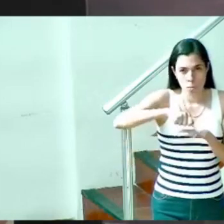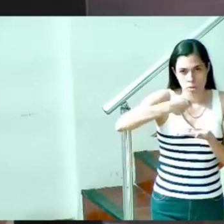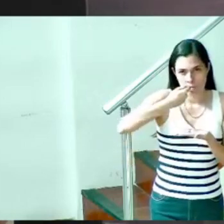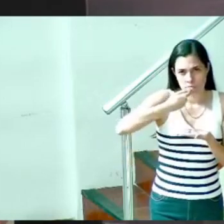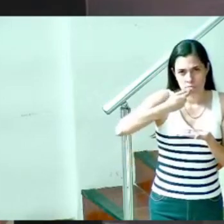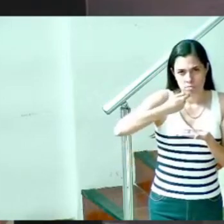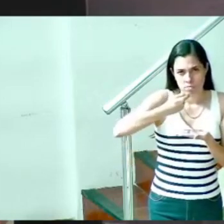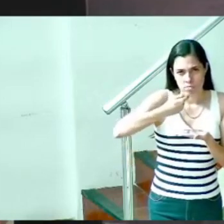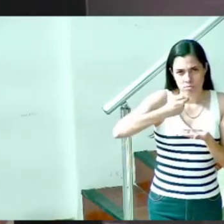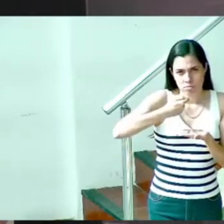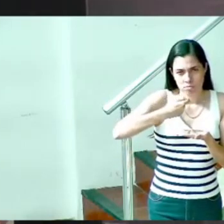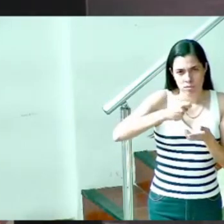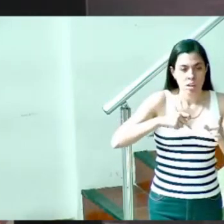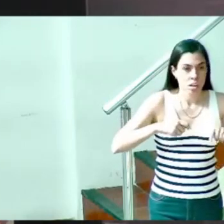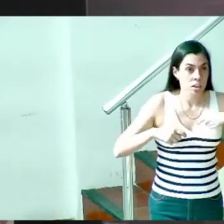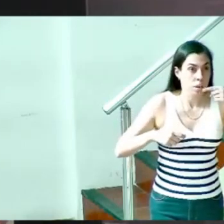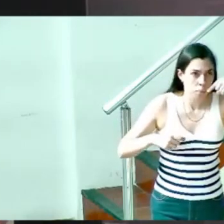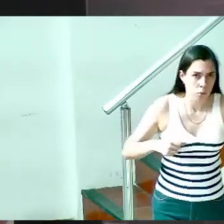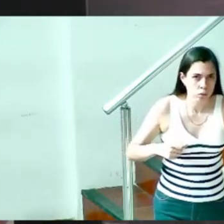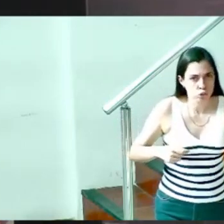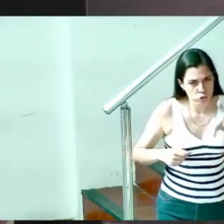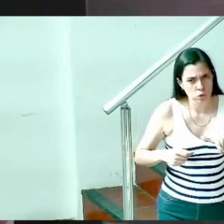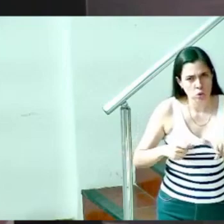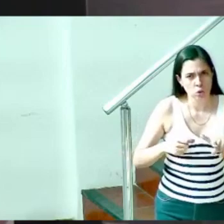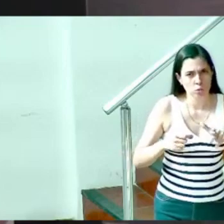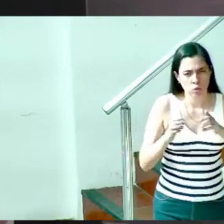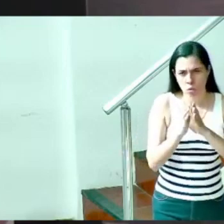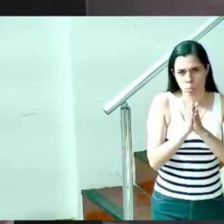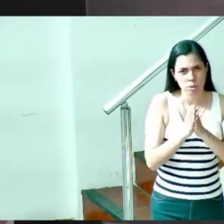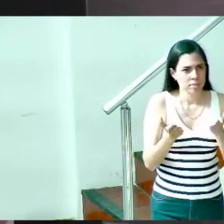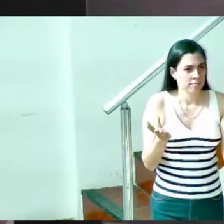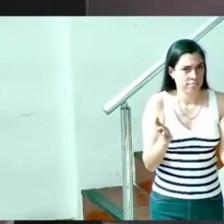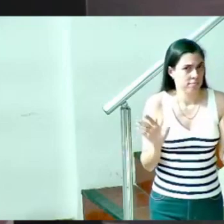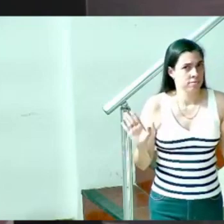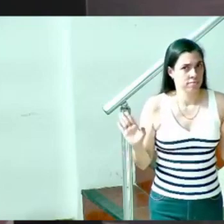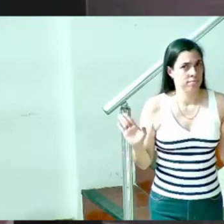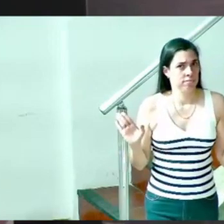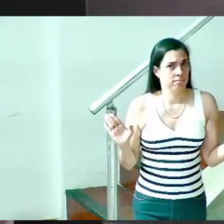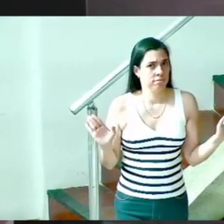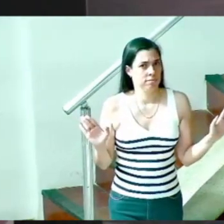eu quero te desafiar a separar um tempo de oração todos os dias.